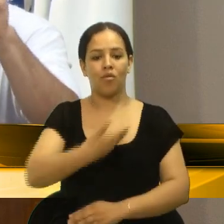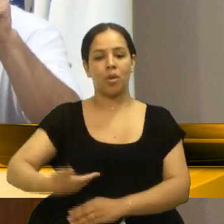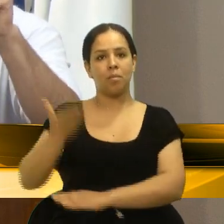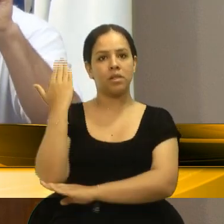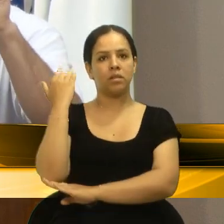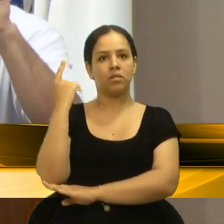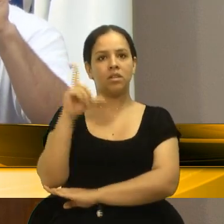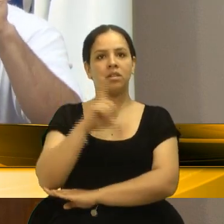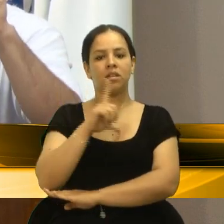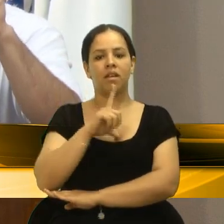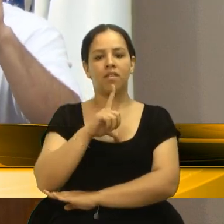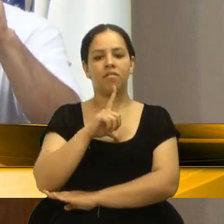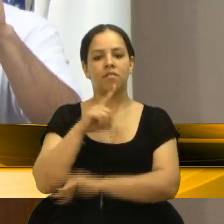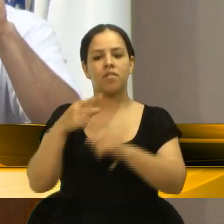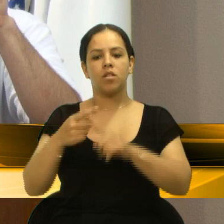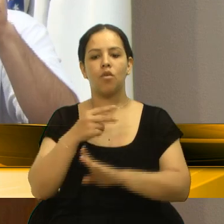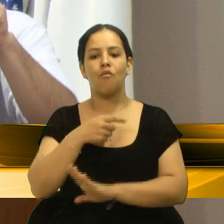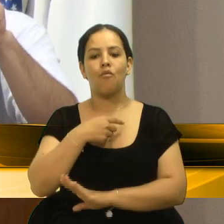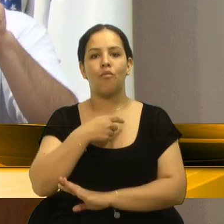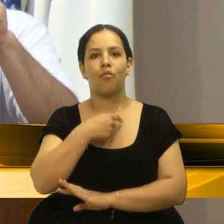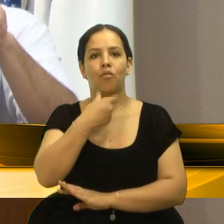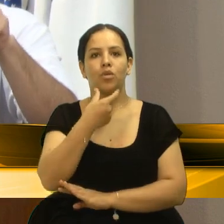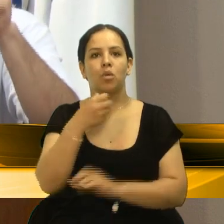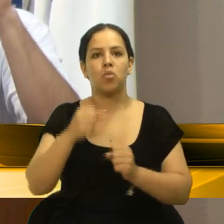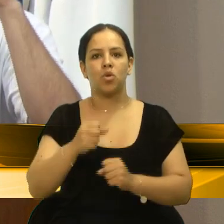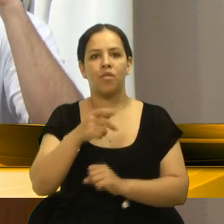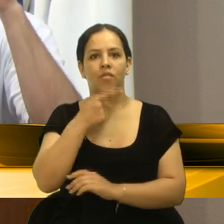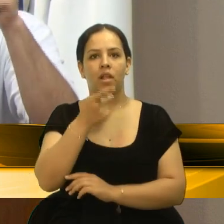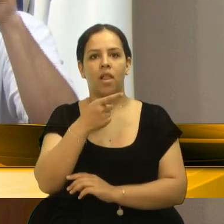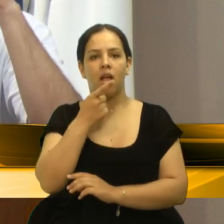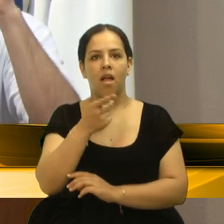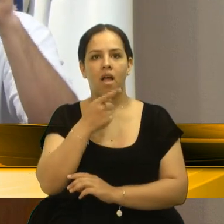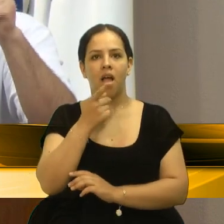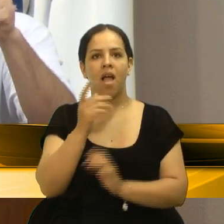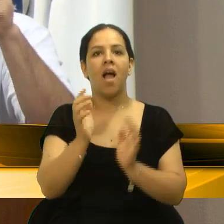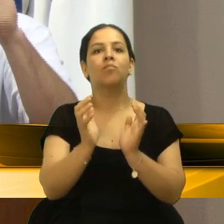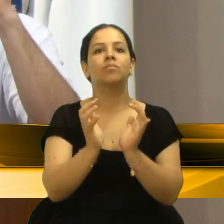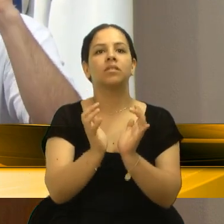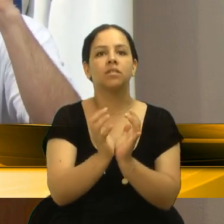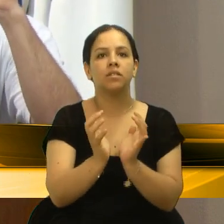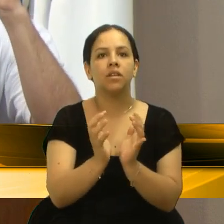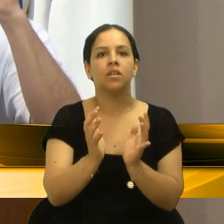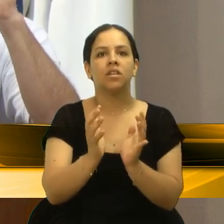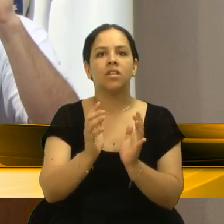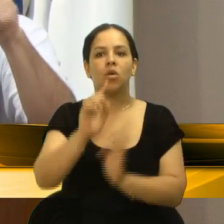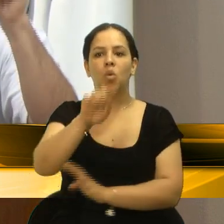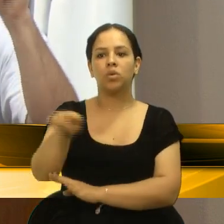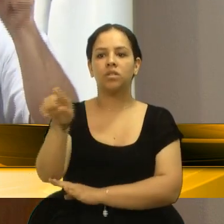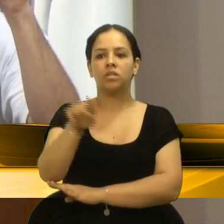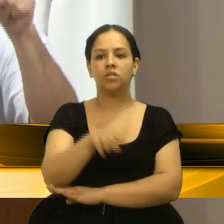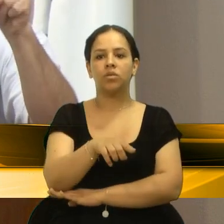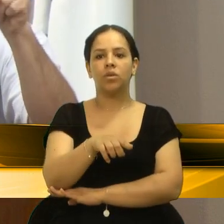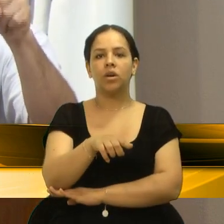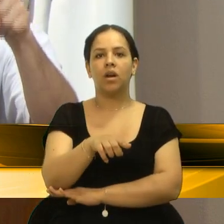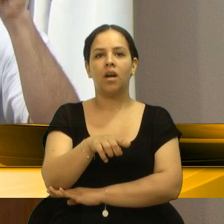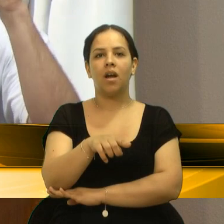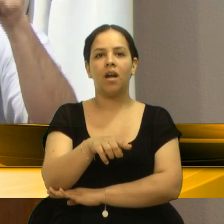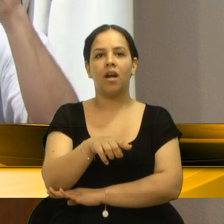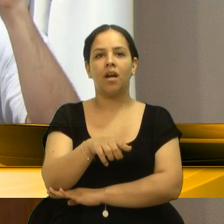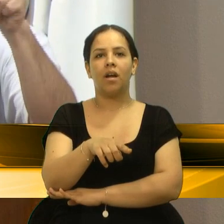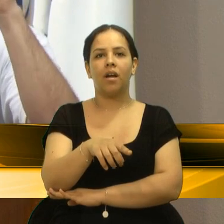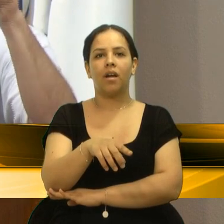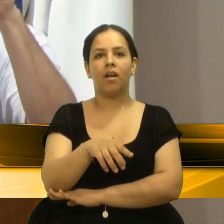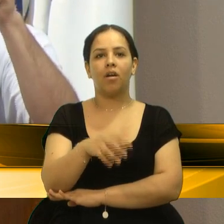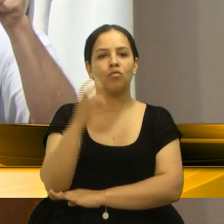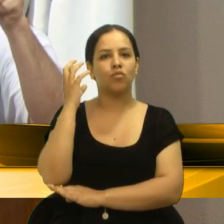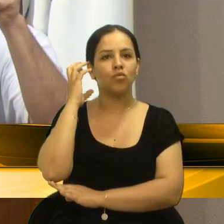vez e voz. Como a PAE, que foi cortada a fisioterapia e a fonoaudiologia, e neste ano as crianças ficaram